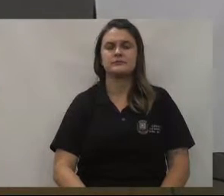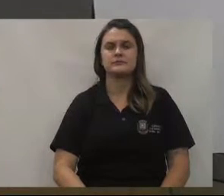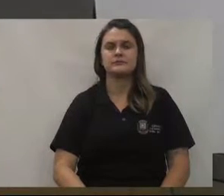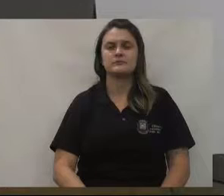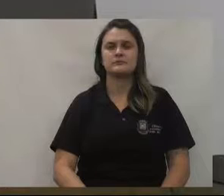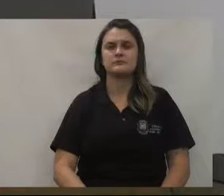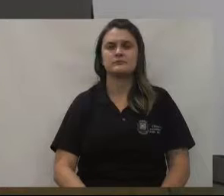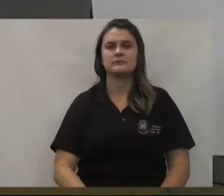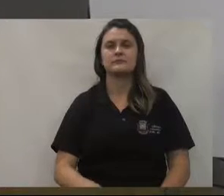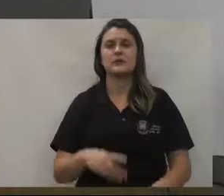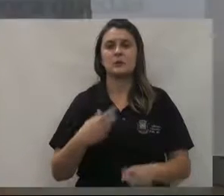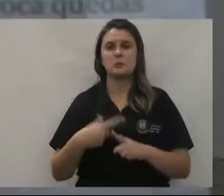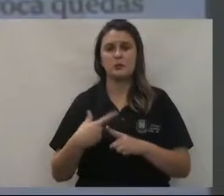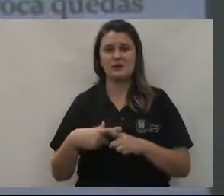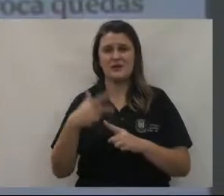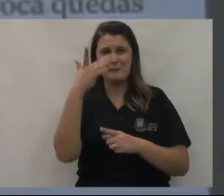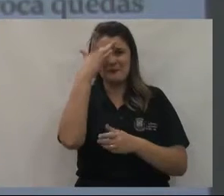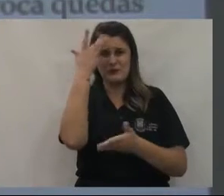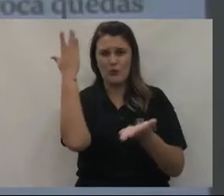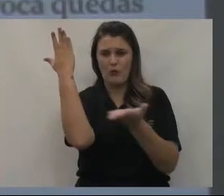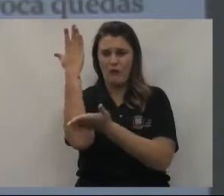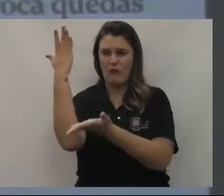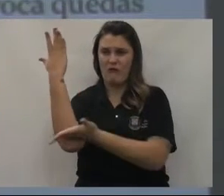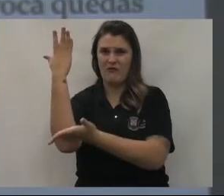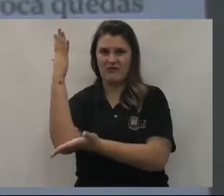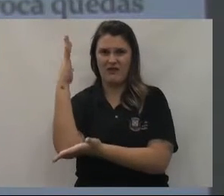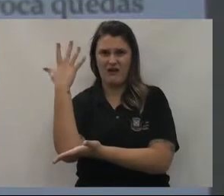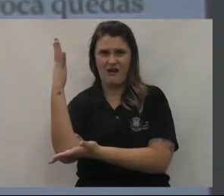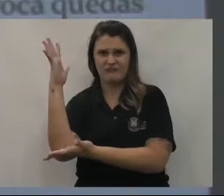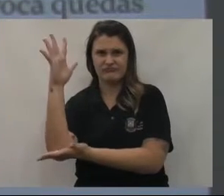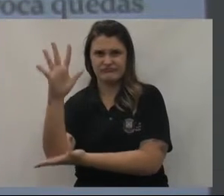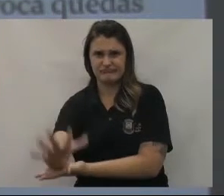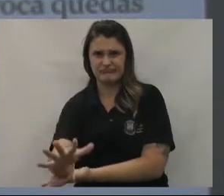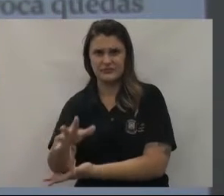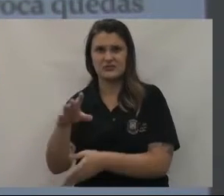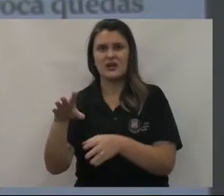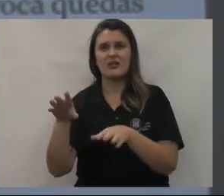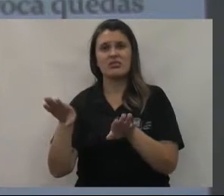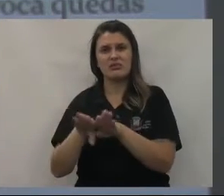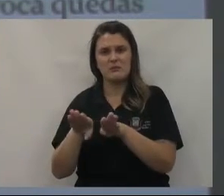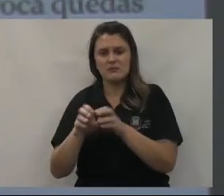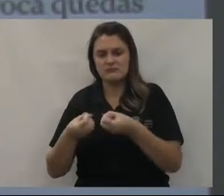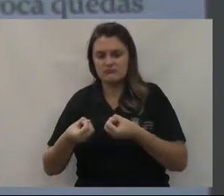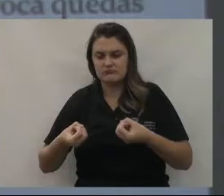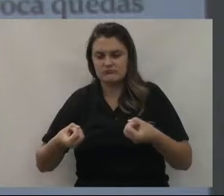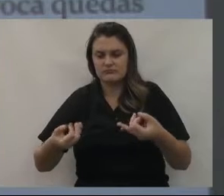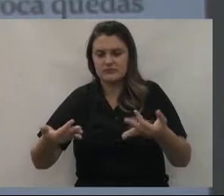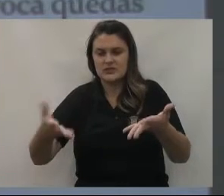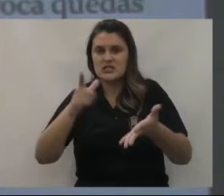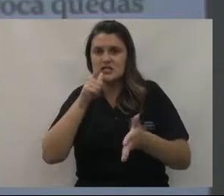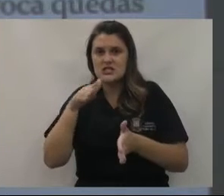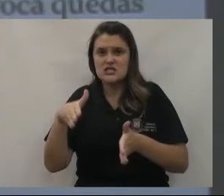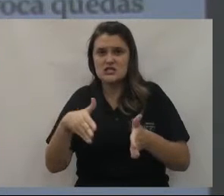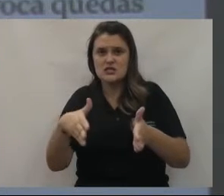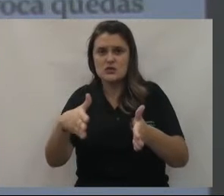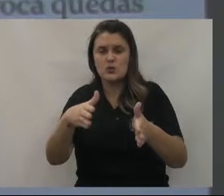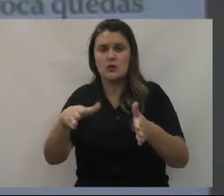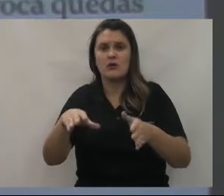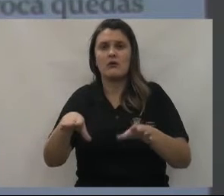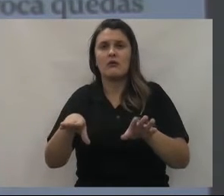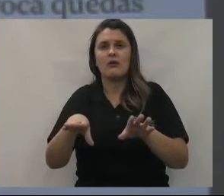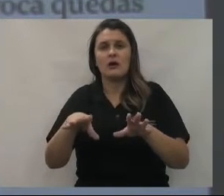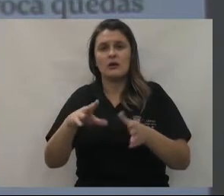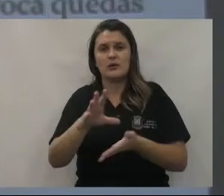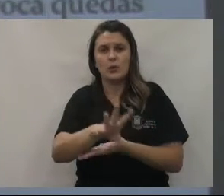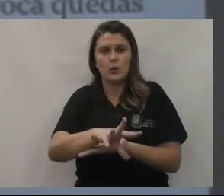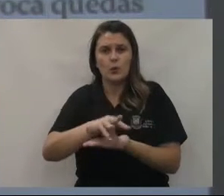A derrubada das árvores, a derrubada das matas ciliares, a drenagem dos rios e